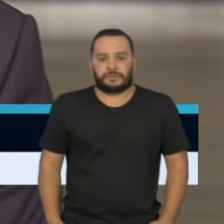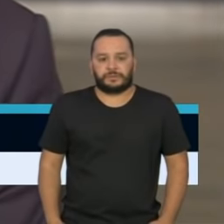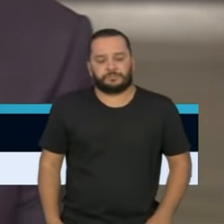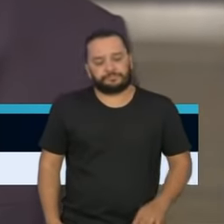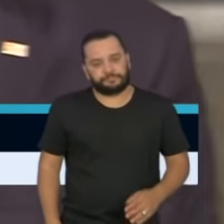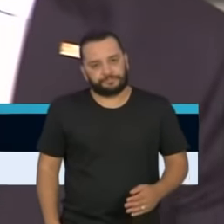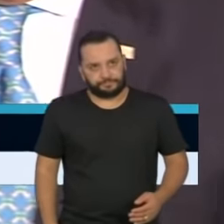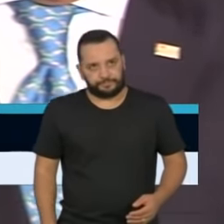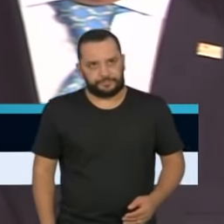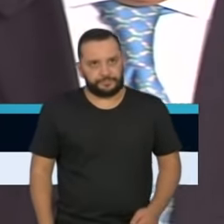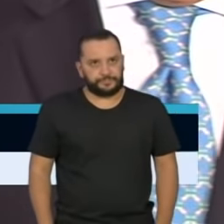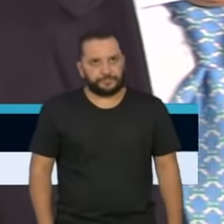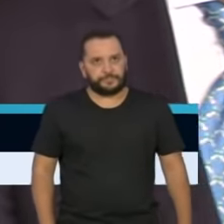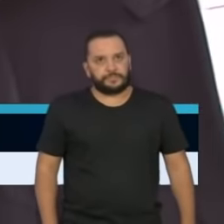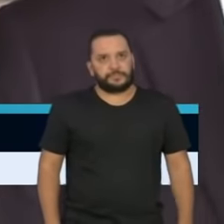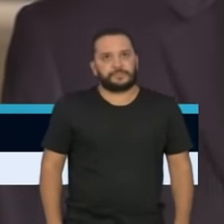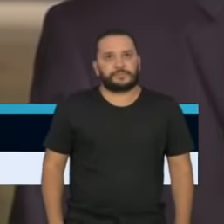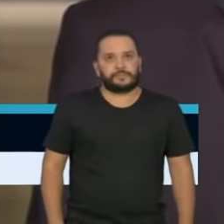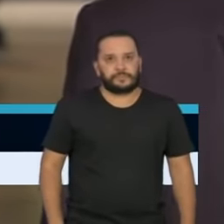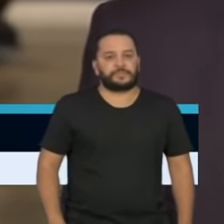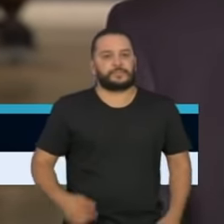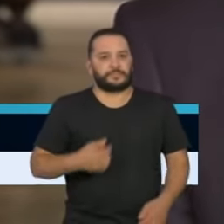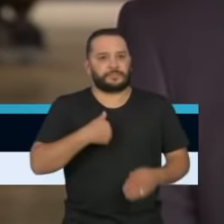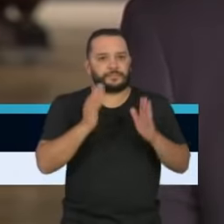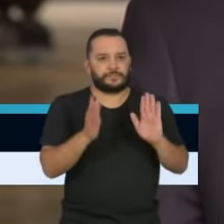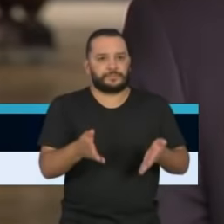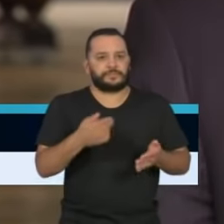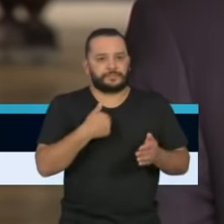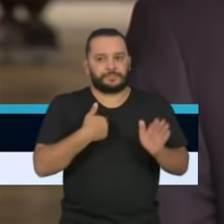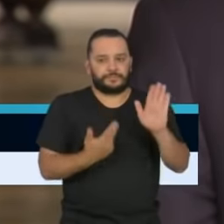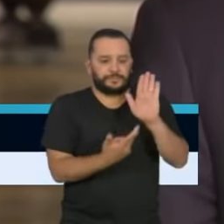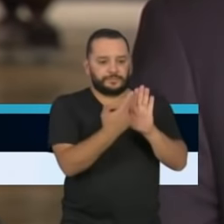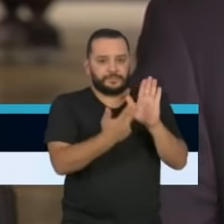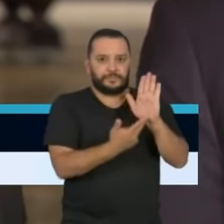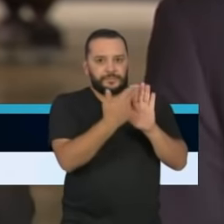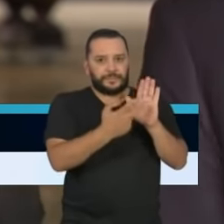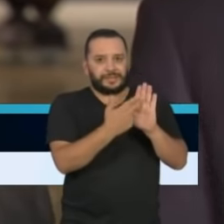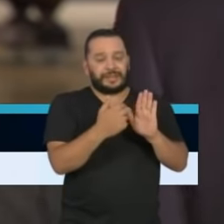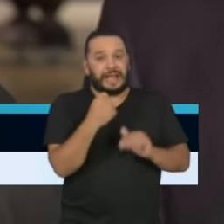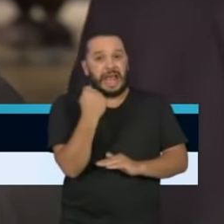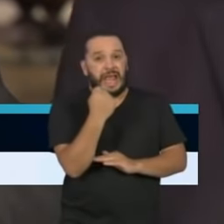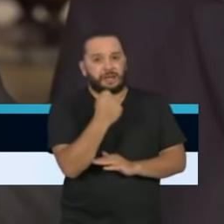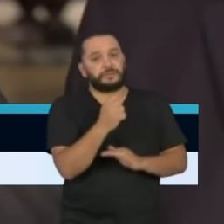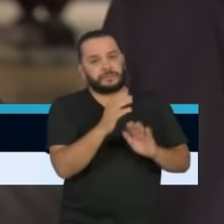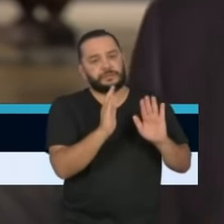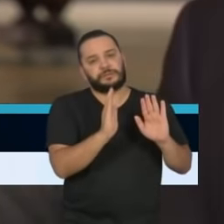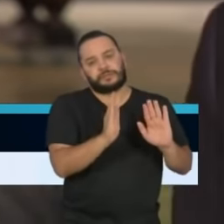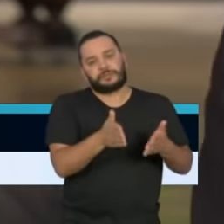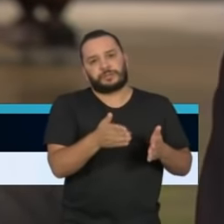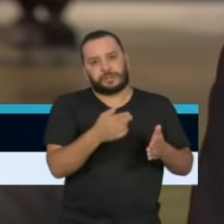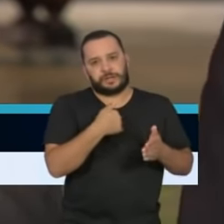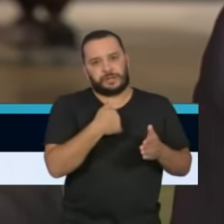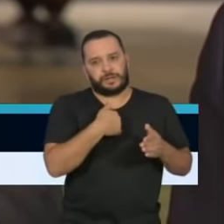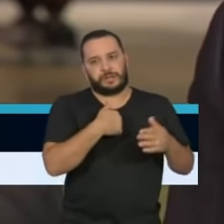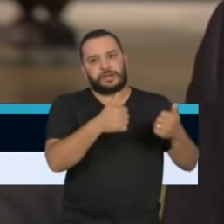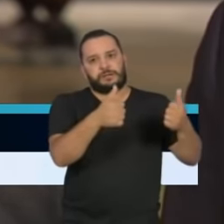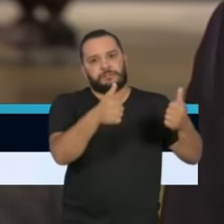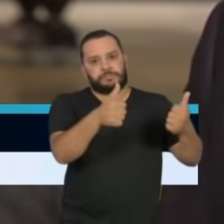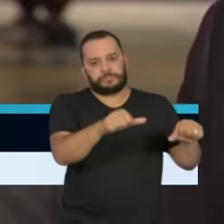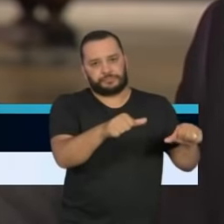Seguinte. Nós já suspendemos as cirurgias eletivas para que possamos